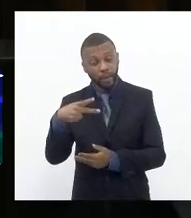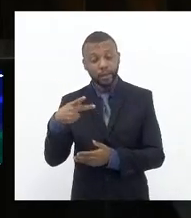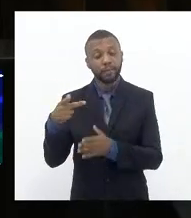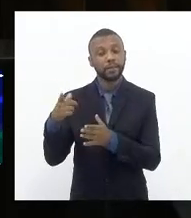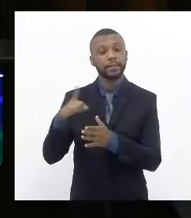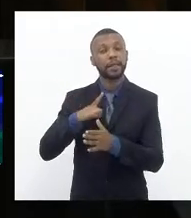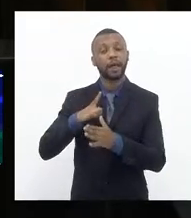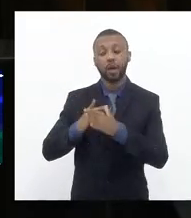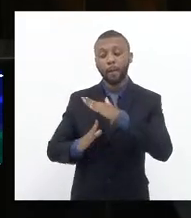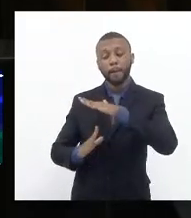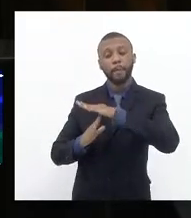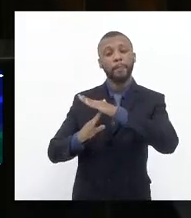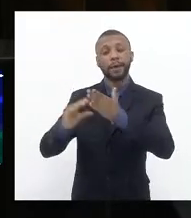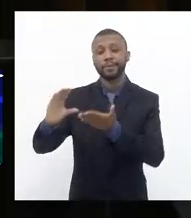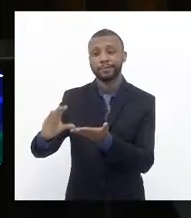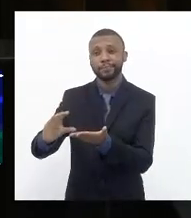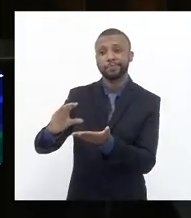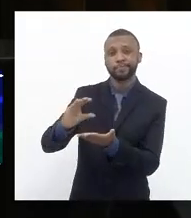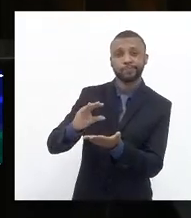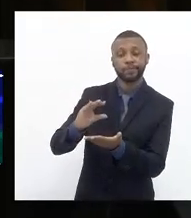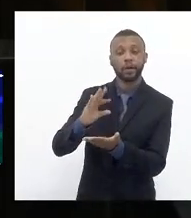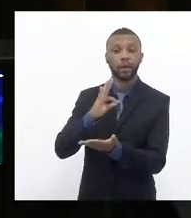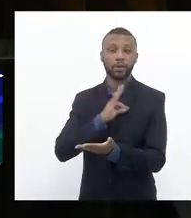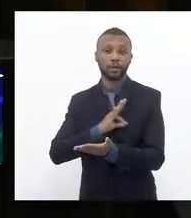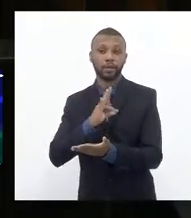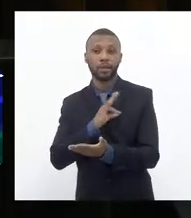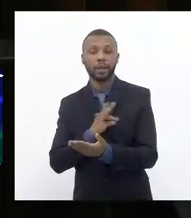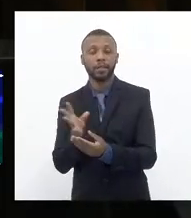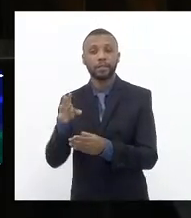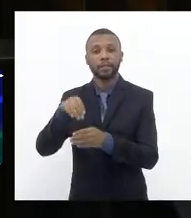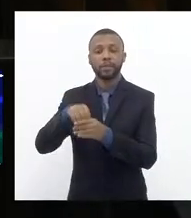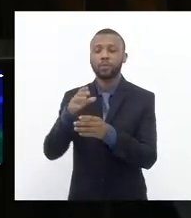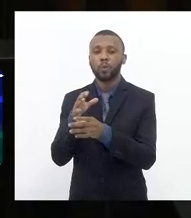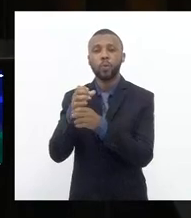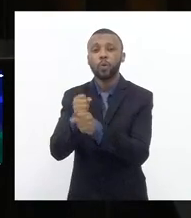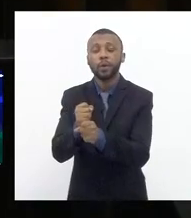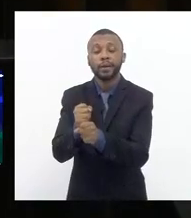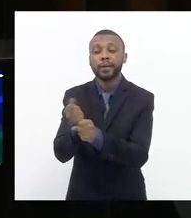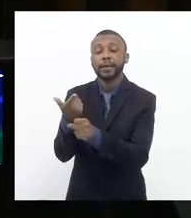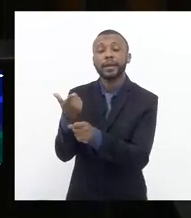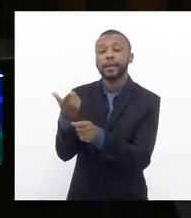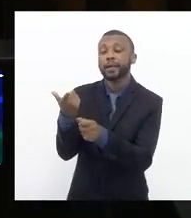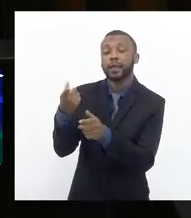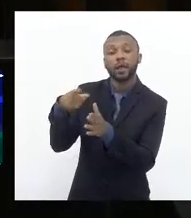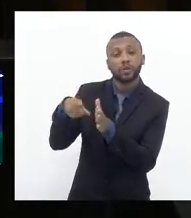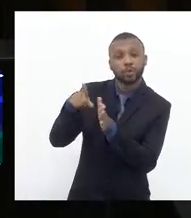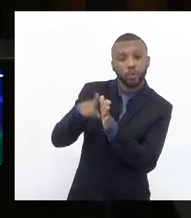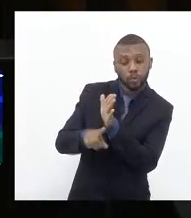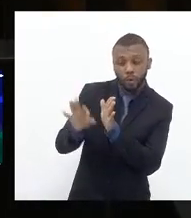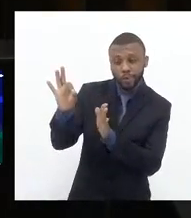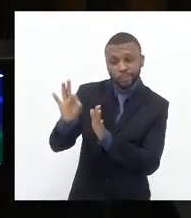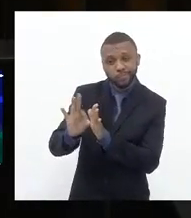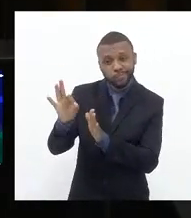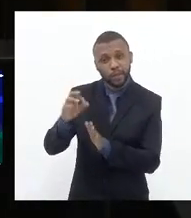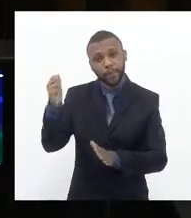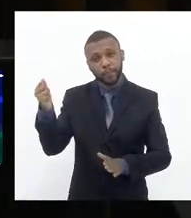média que vai fazer com que o seu salário seja suprimido para baixo. E ele, que vai se aposentar